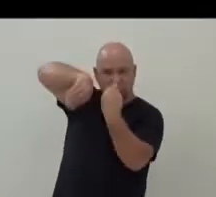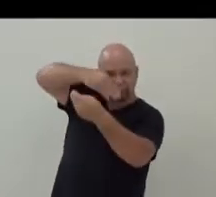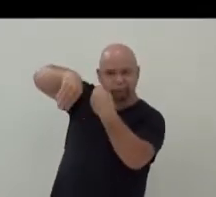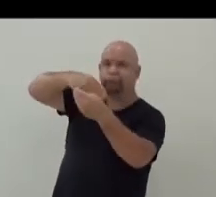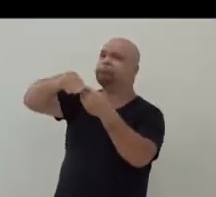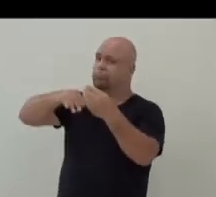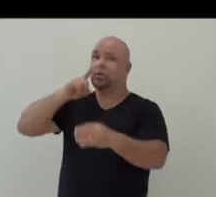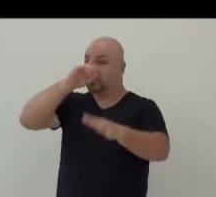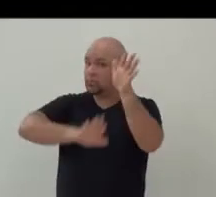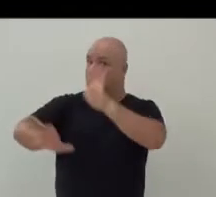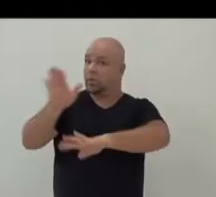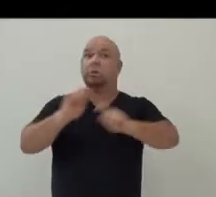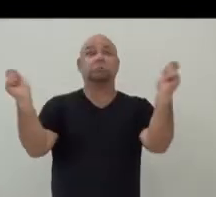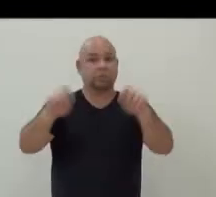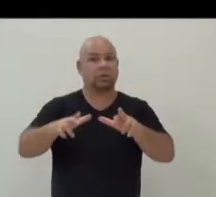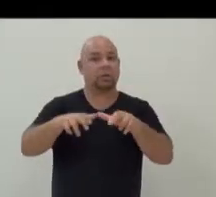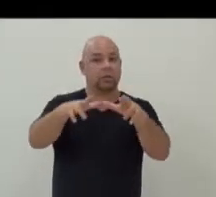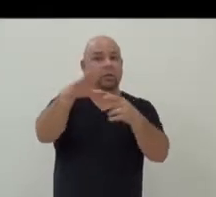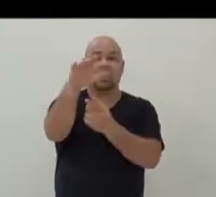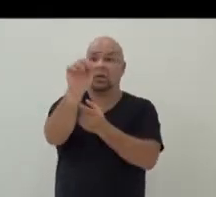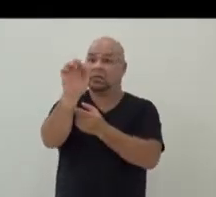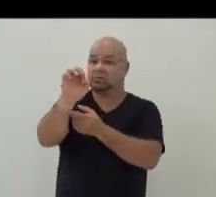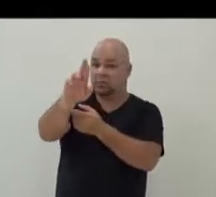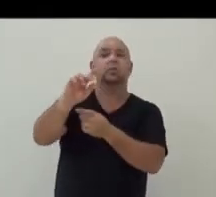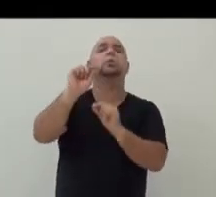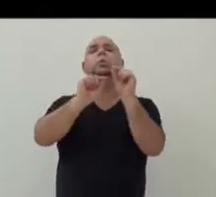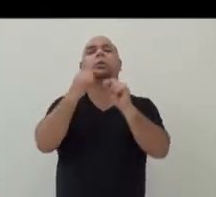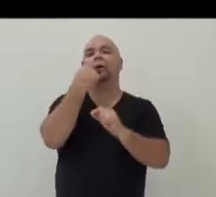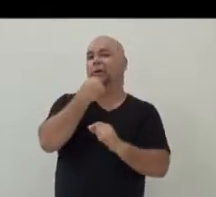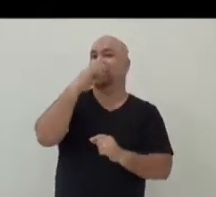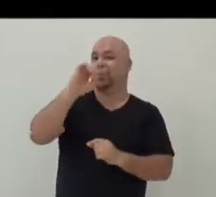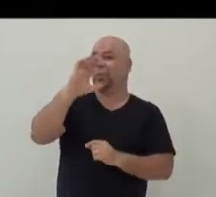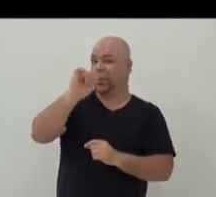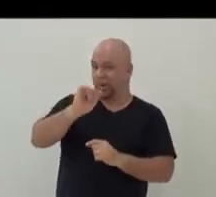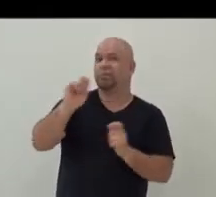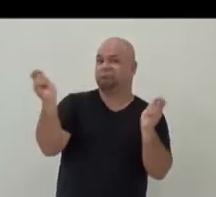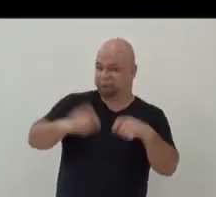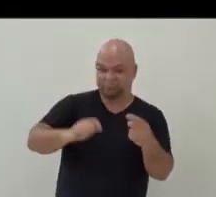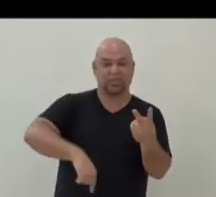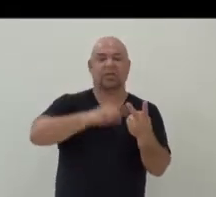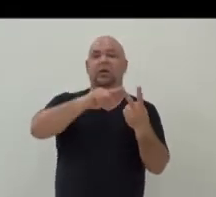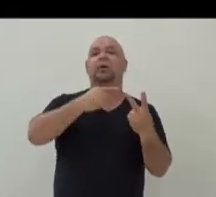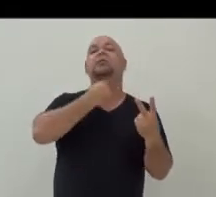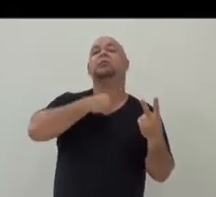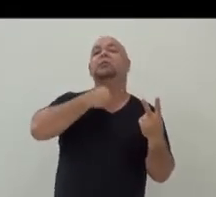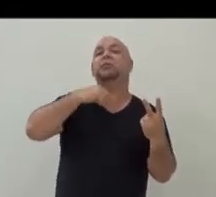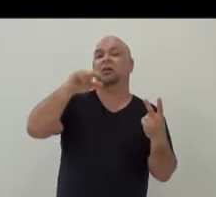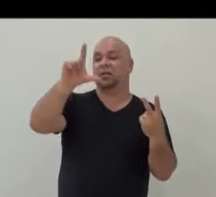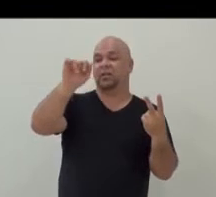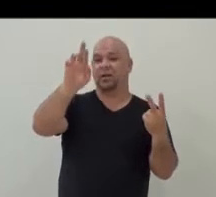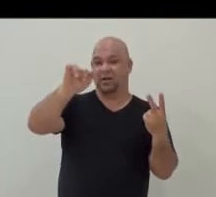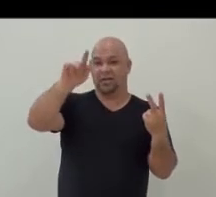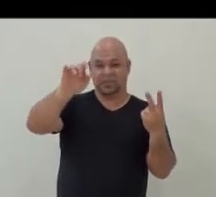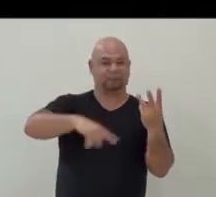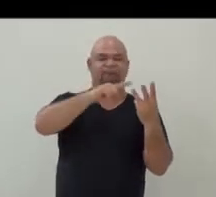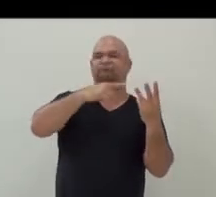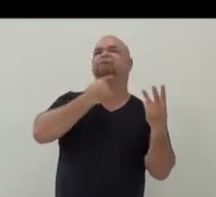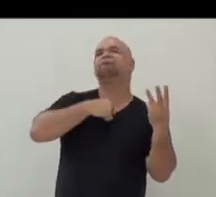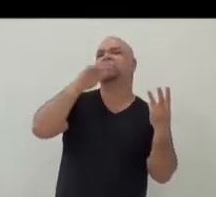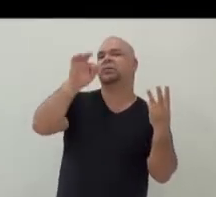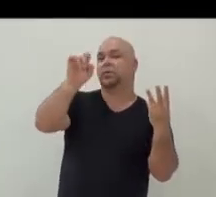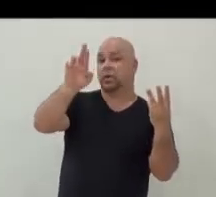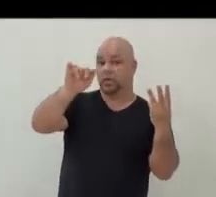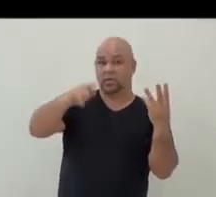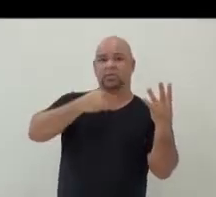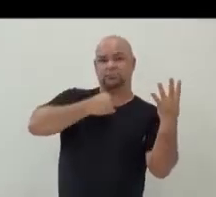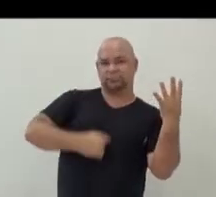Sobre um fundo preto, em letras brancas, o álcool está associado ao câncer de boca, língua, laringe, faringe, esôfago e